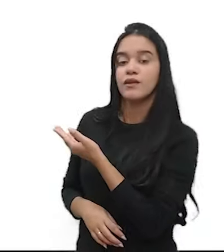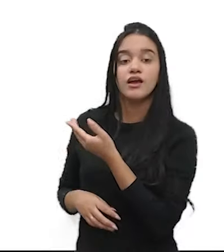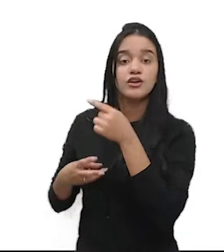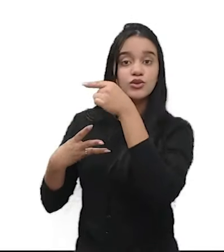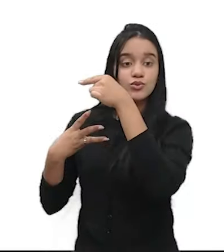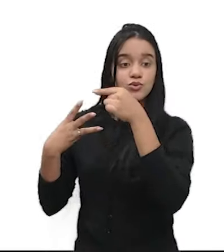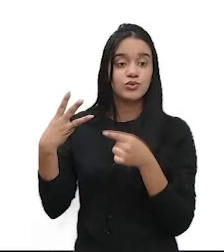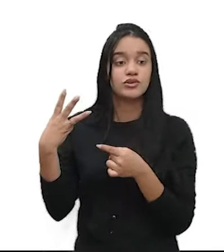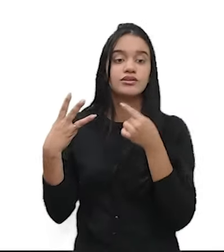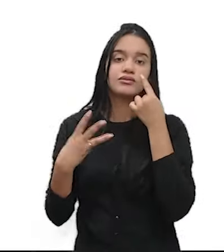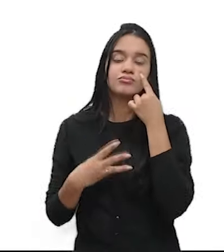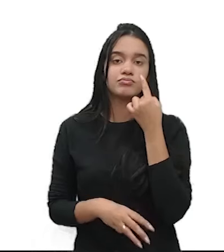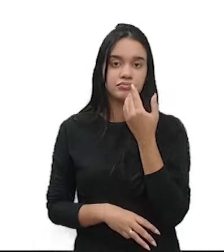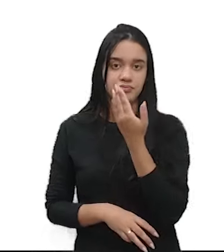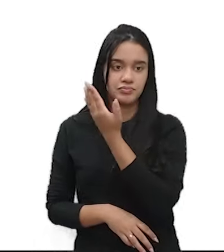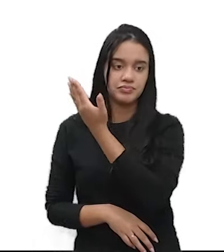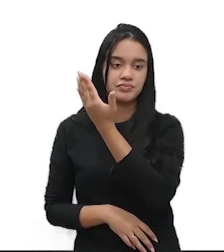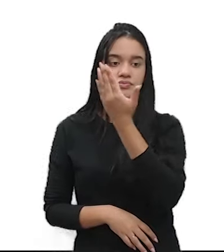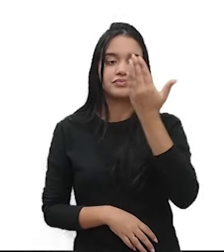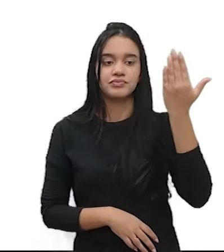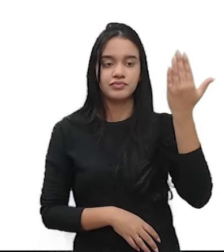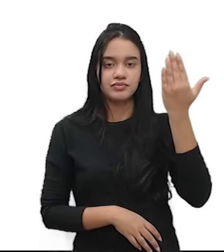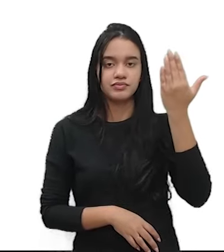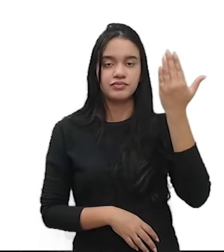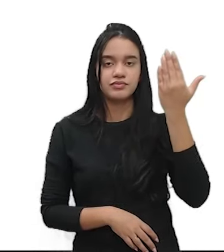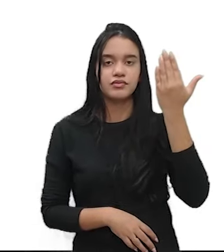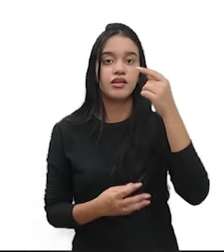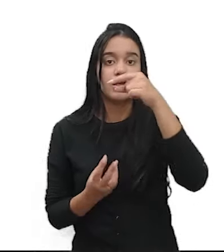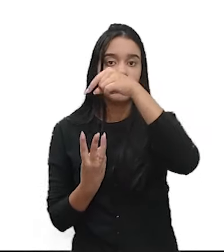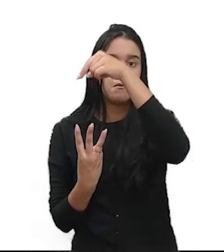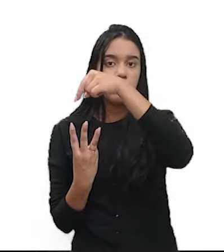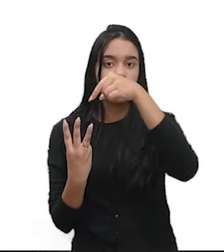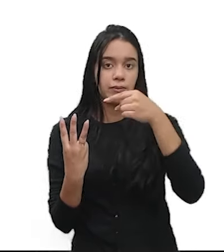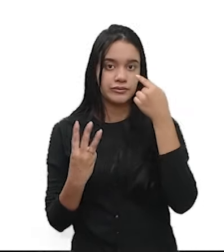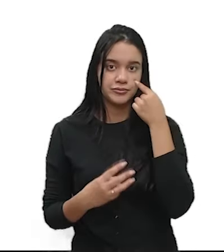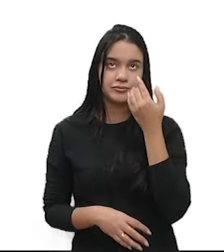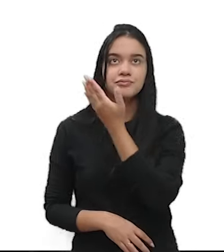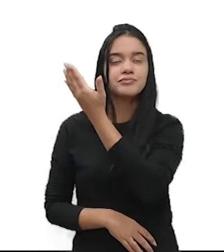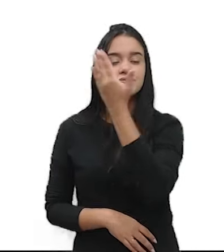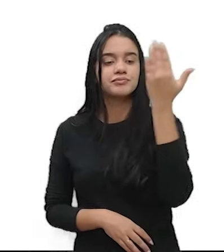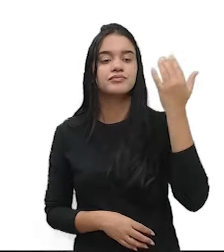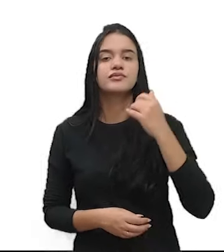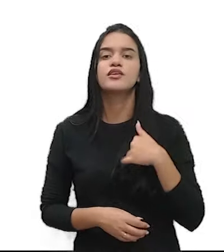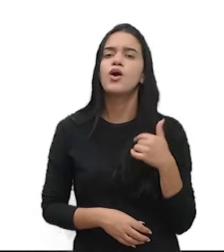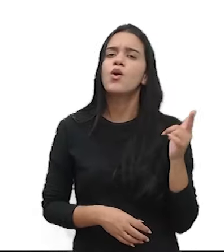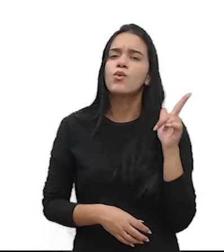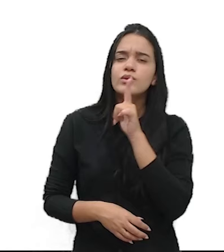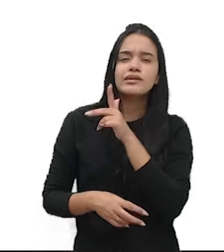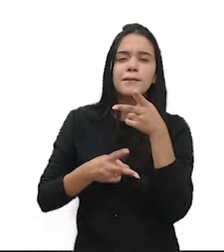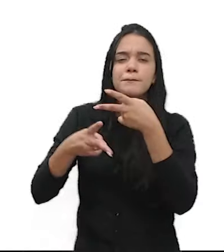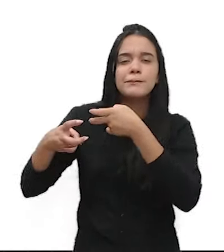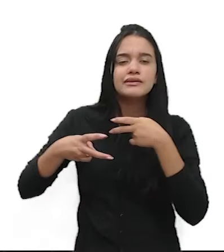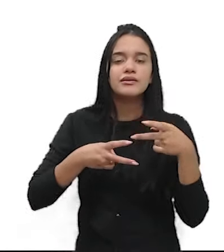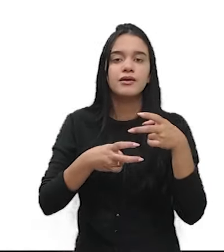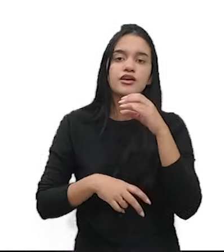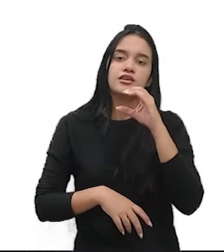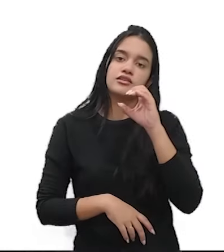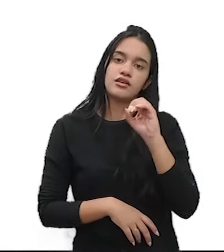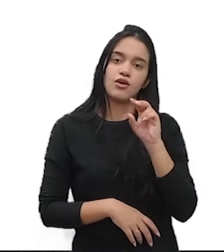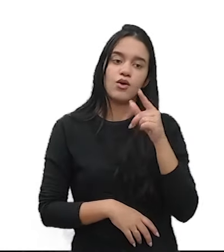quadradinhos onde tem água pó químico e CO2 o de CO2 a gente consegue identificar de cara porque ele tem um